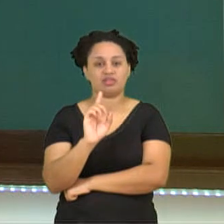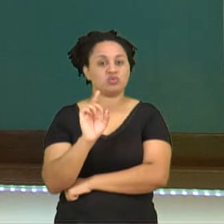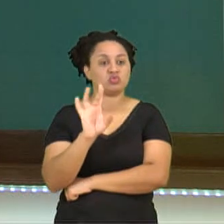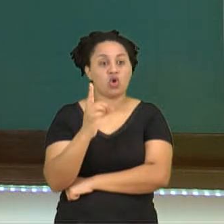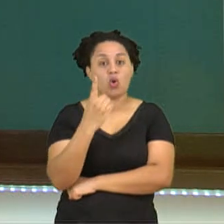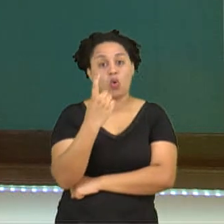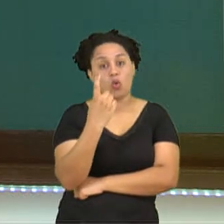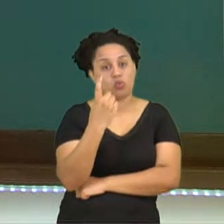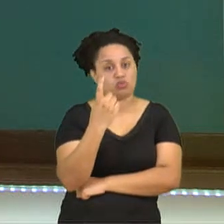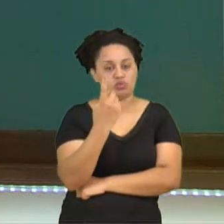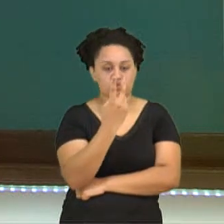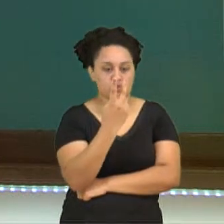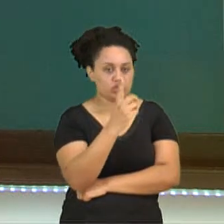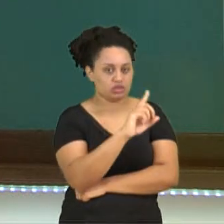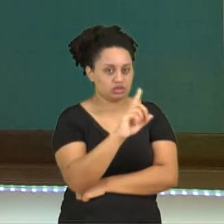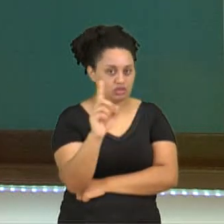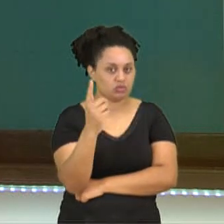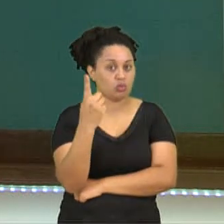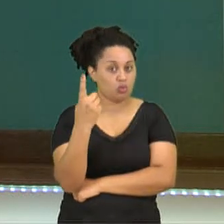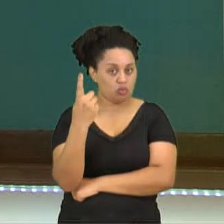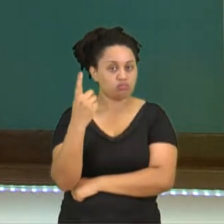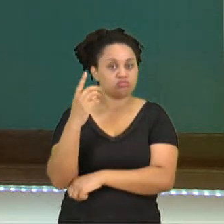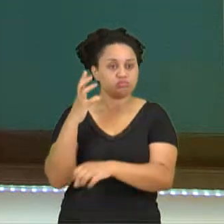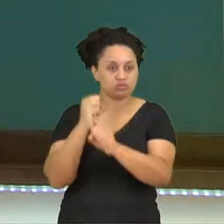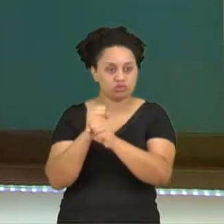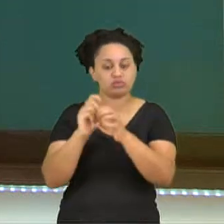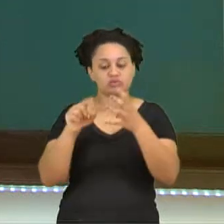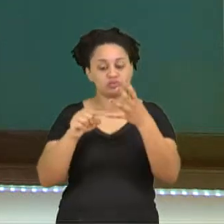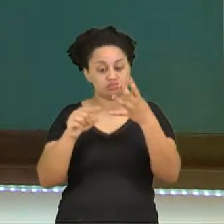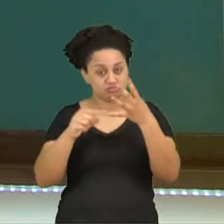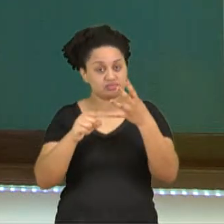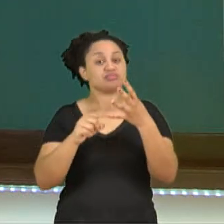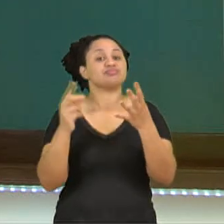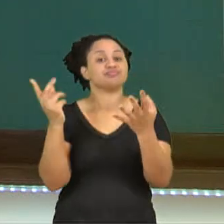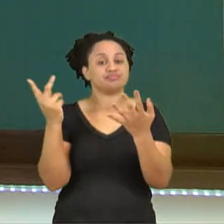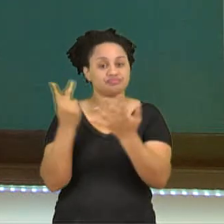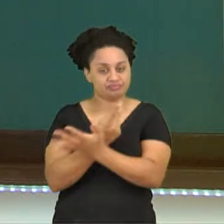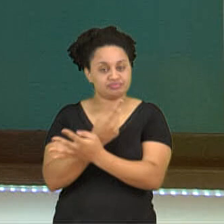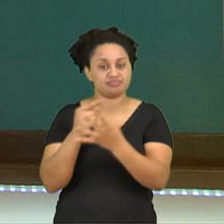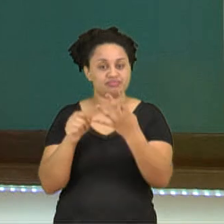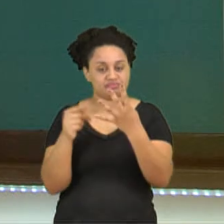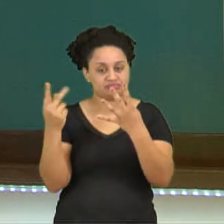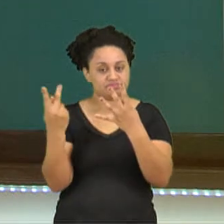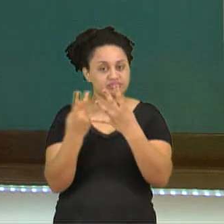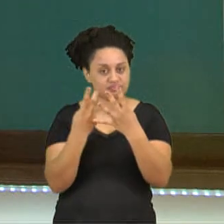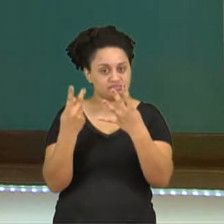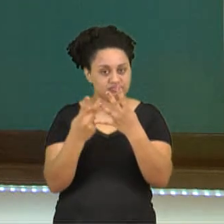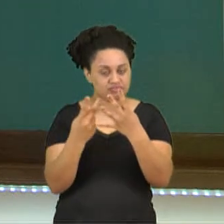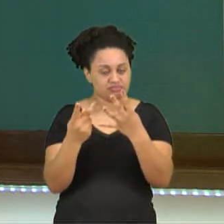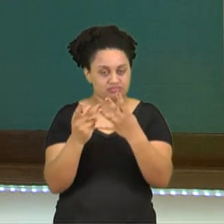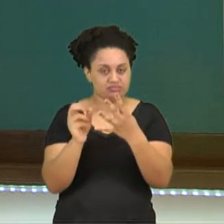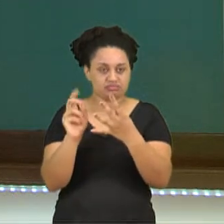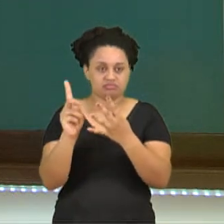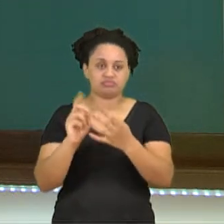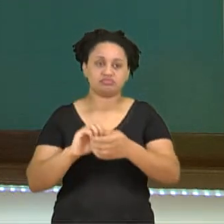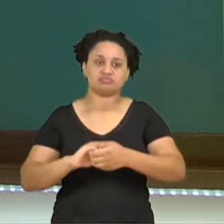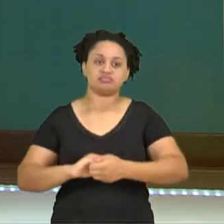apenas 1 ponto, certo? Por isso que ela está incorreta.